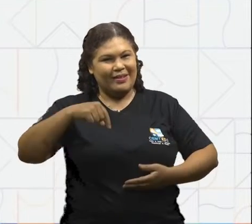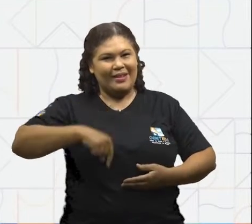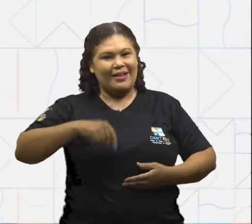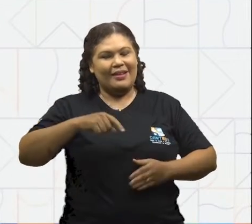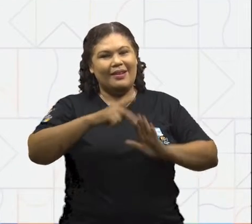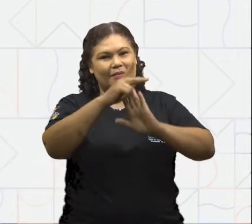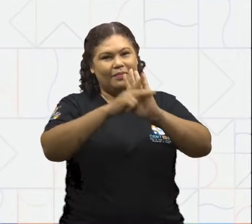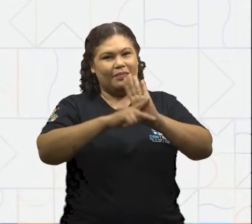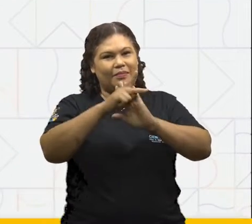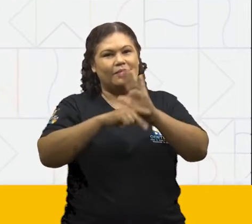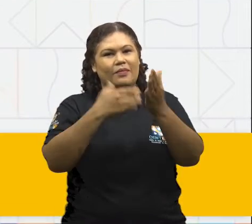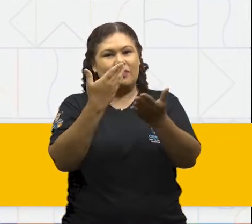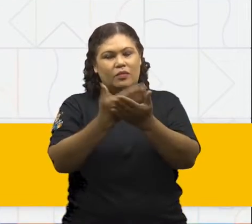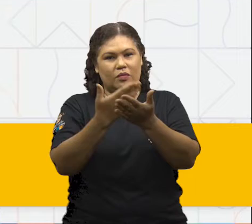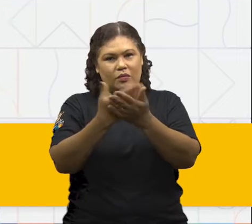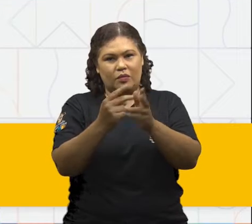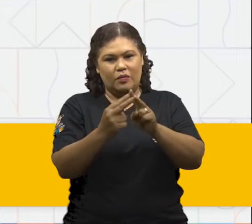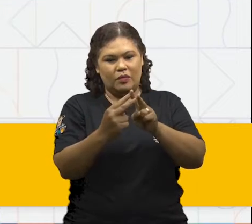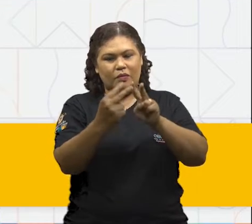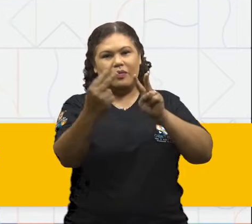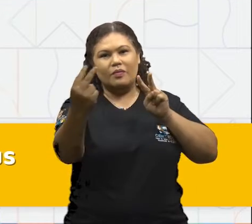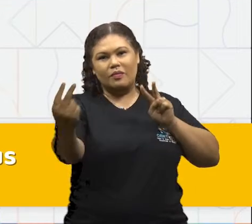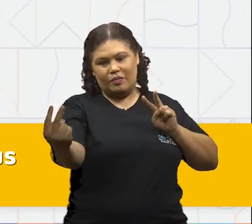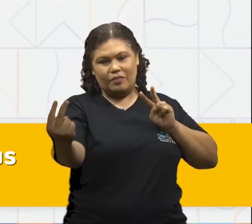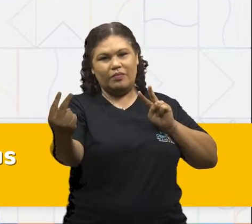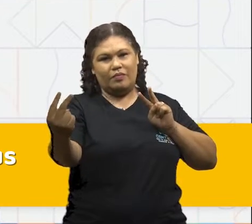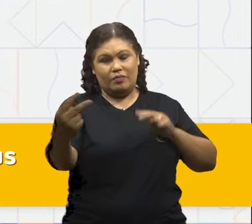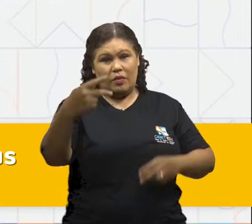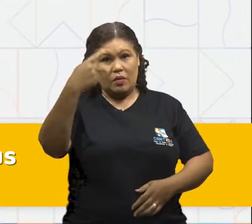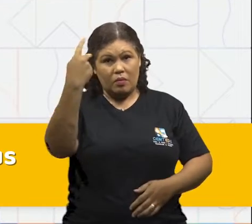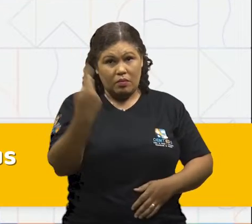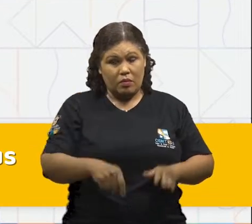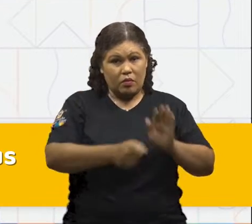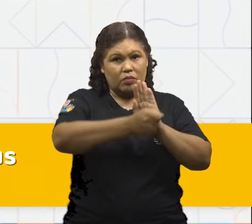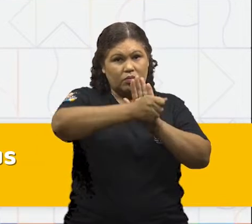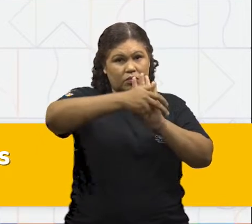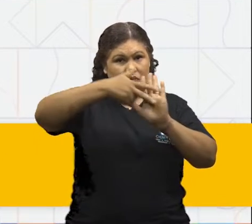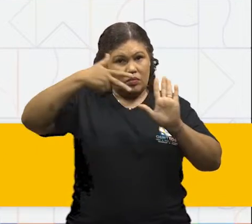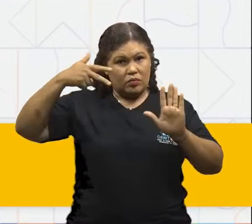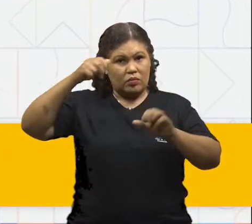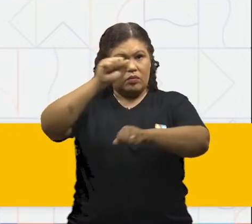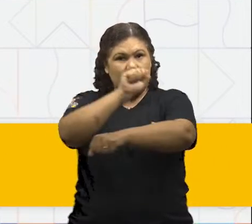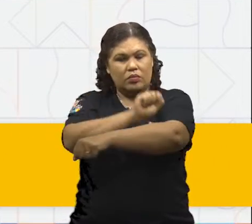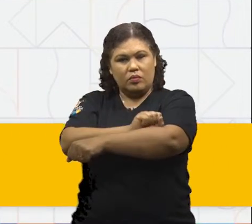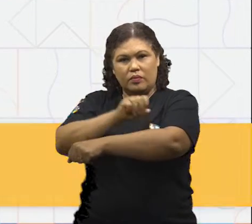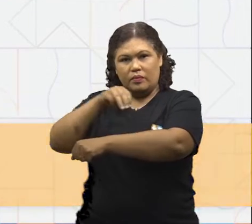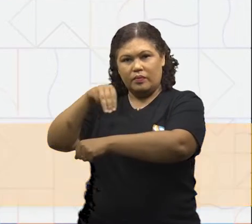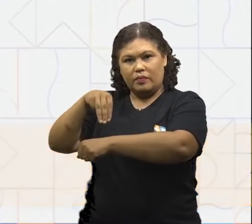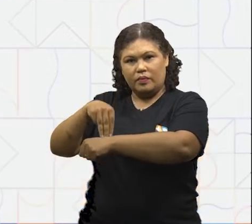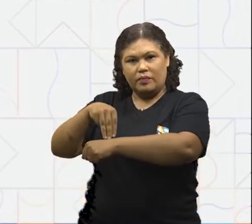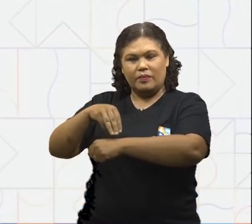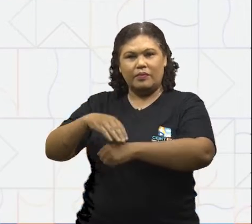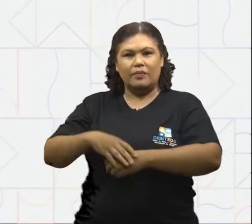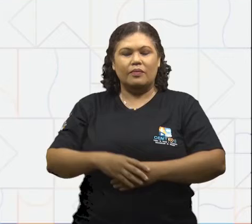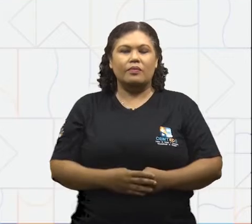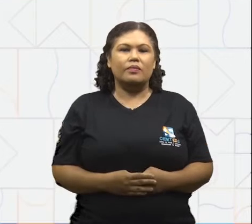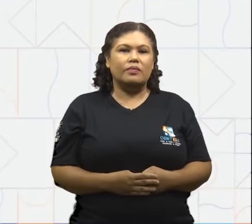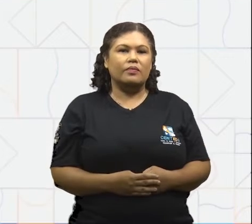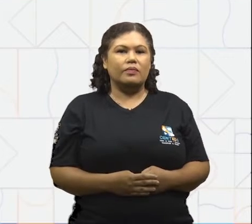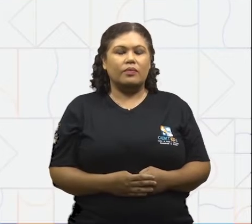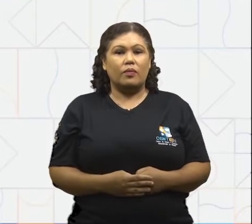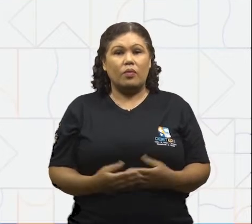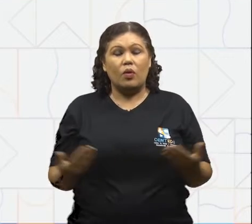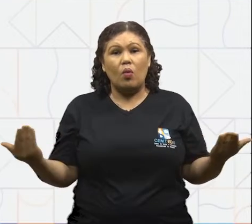Bem-vindos ao projeto Aprender Além da Escola, do Centro de Mídias e Tecnologias Educacionais da